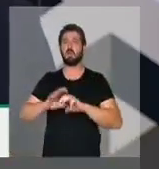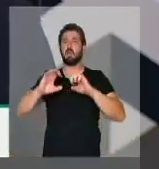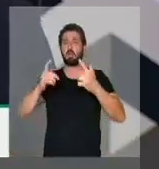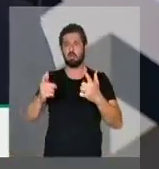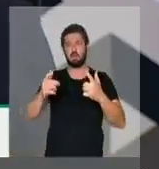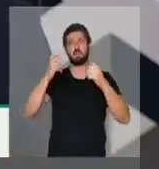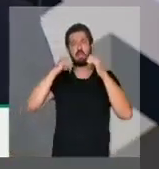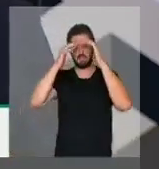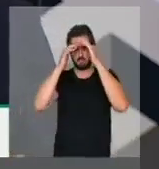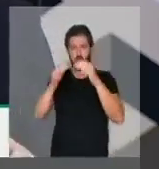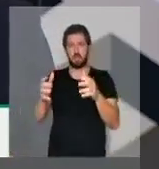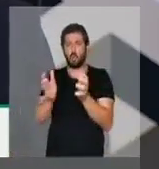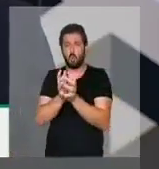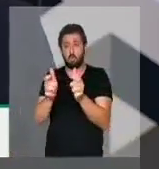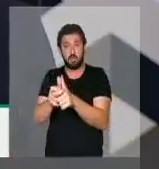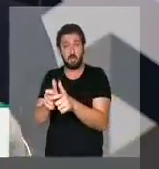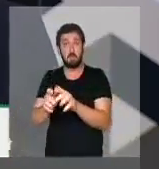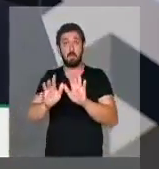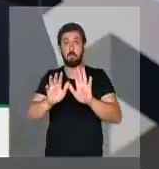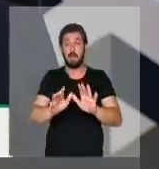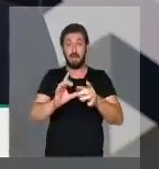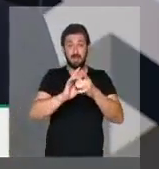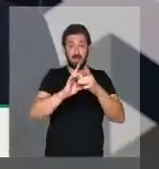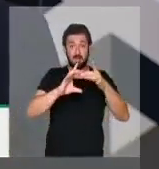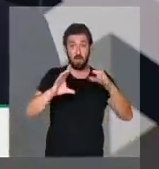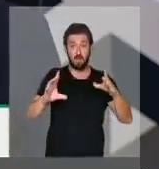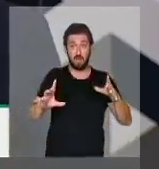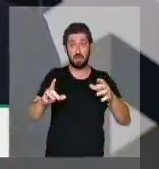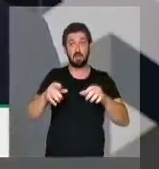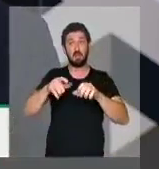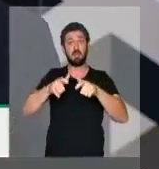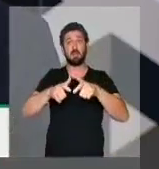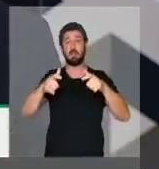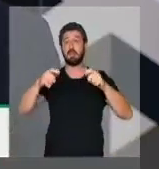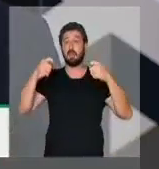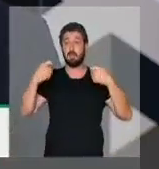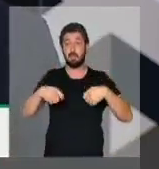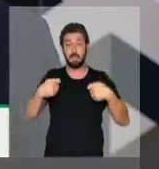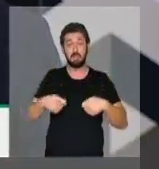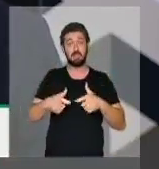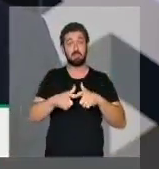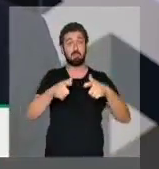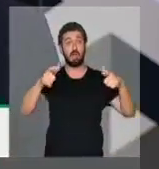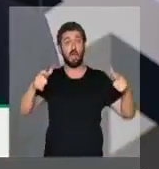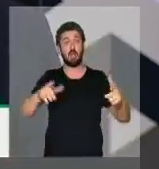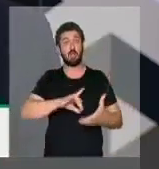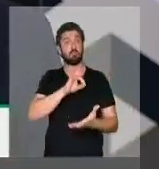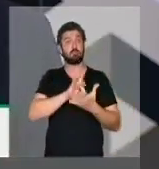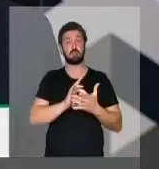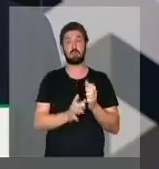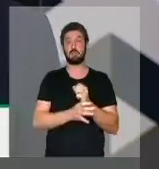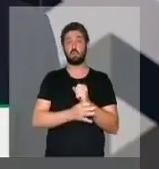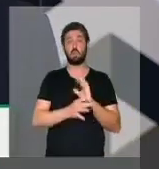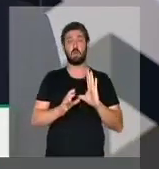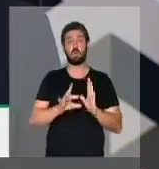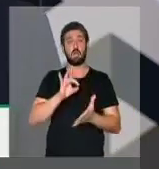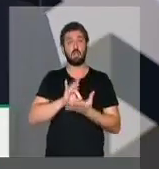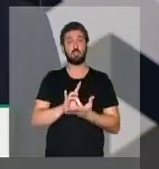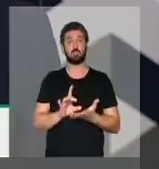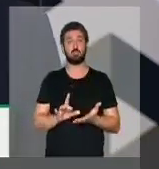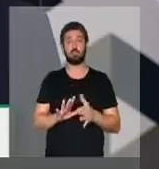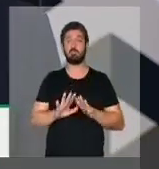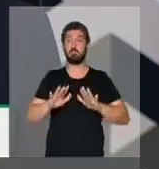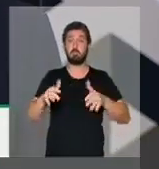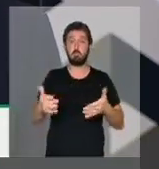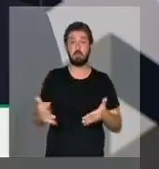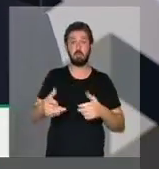mundo quer respeitar a minoria, mas a democracia, nessa instância, depende de maiorias estáveis e legítimas.